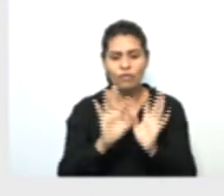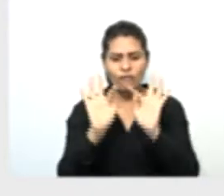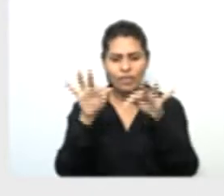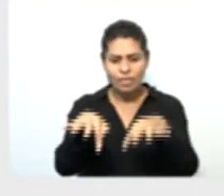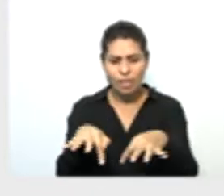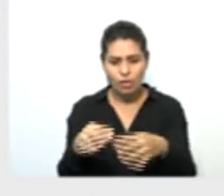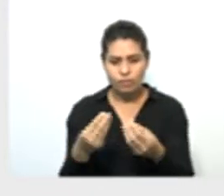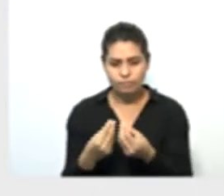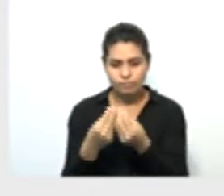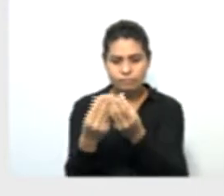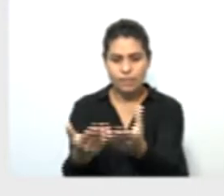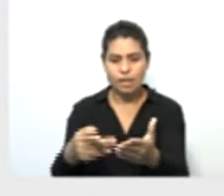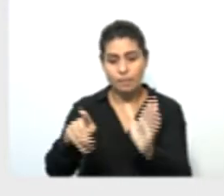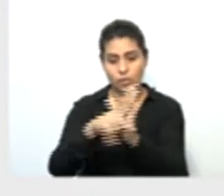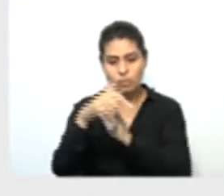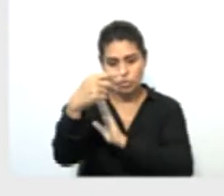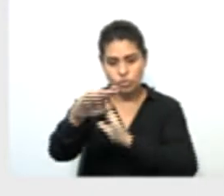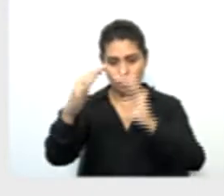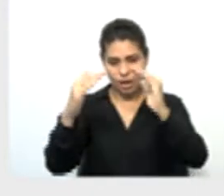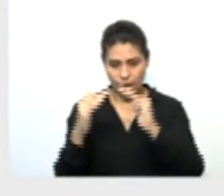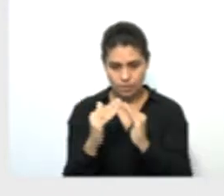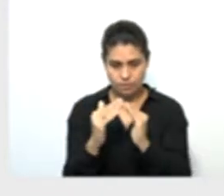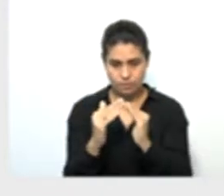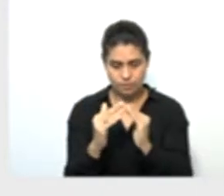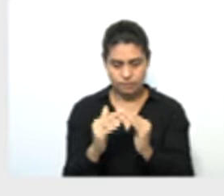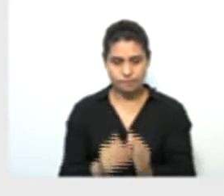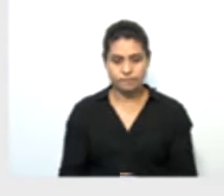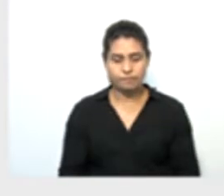dos produtos na sua casa.